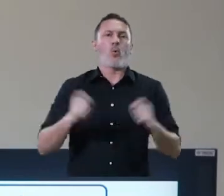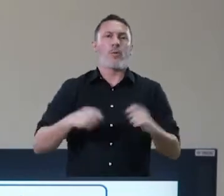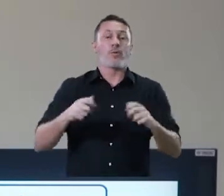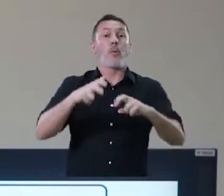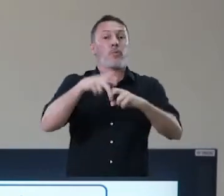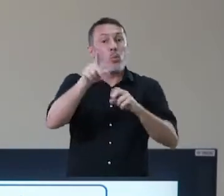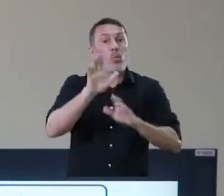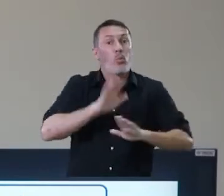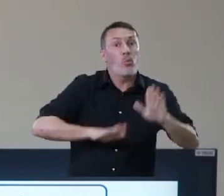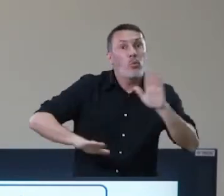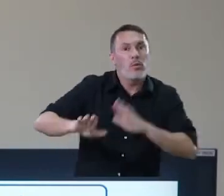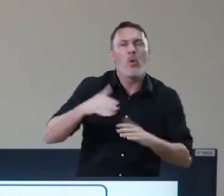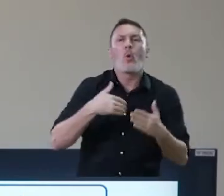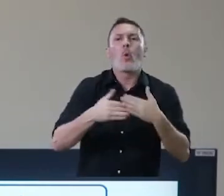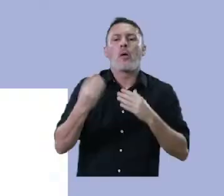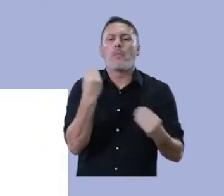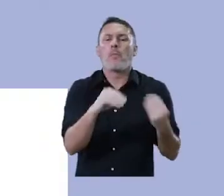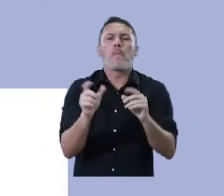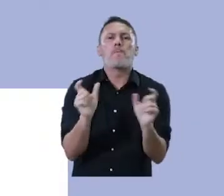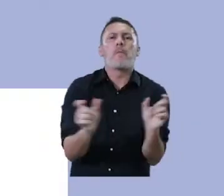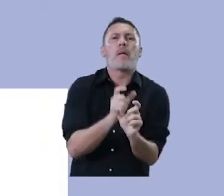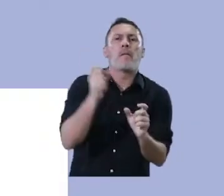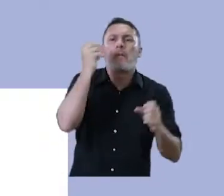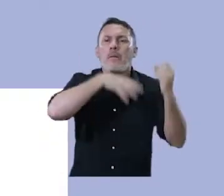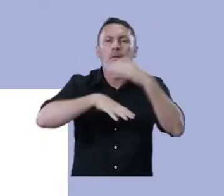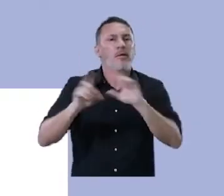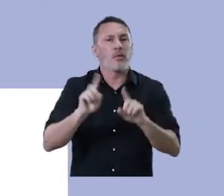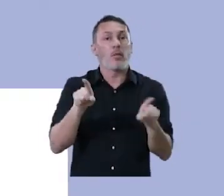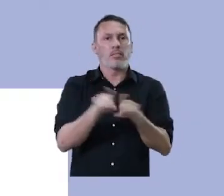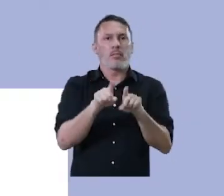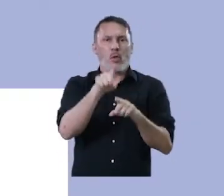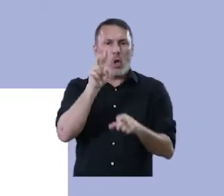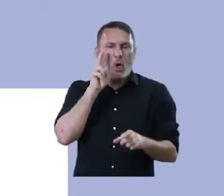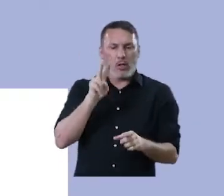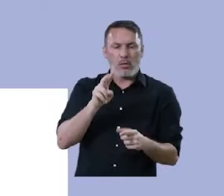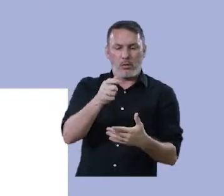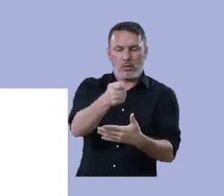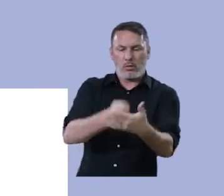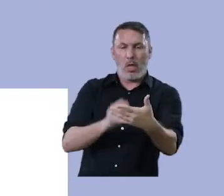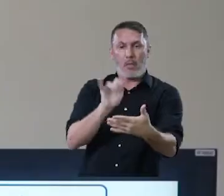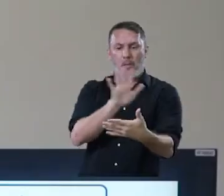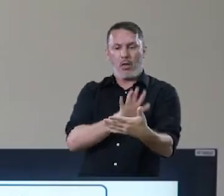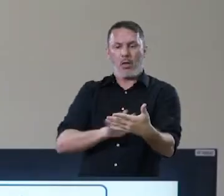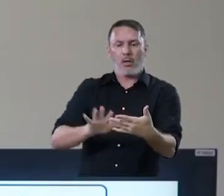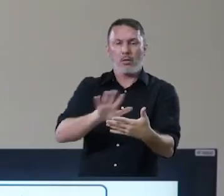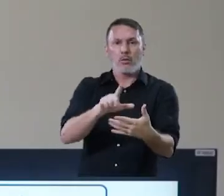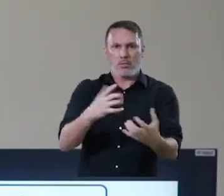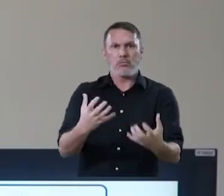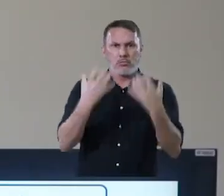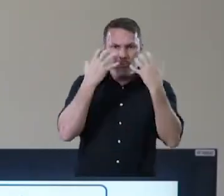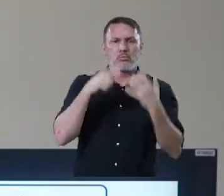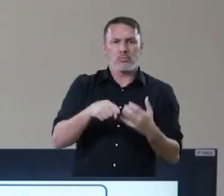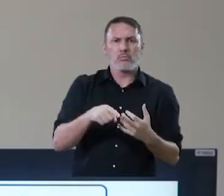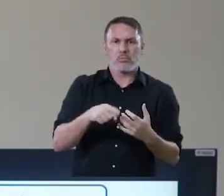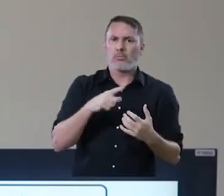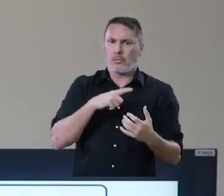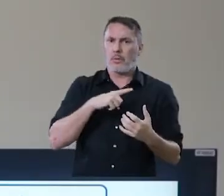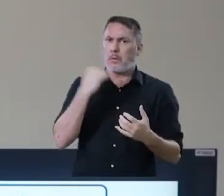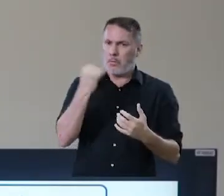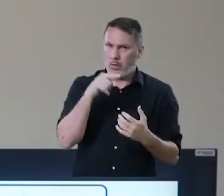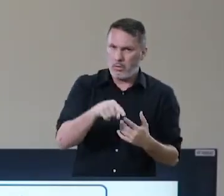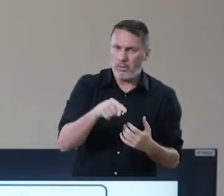nós temos que tomar muito cuidado com aquilo ali, principalmente a estética do texto. Às vezes tem alunos que têm tanta preocupação